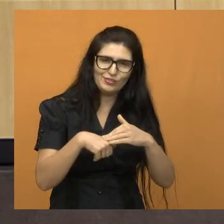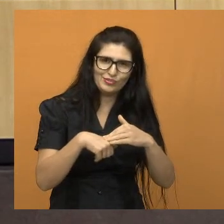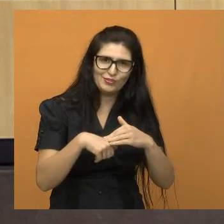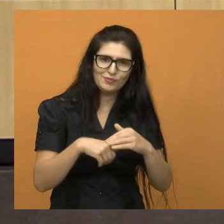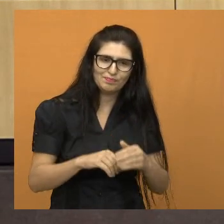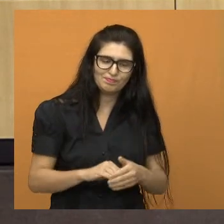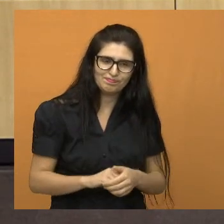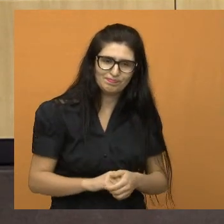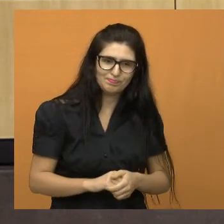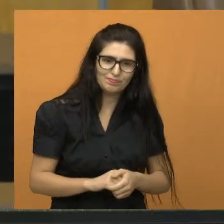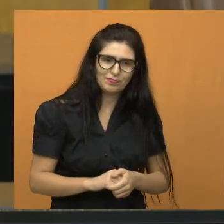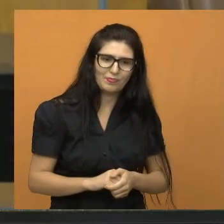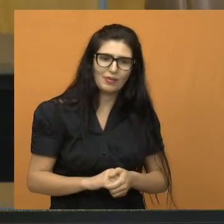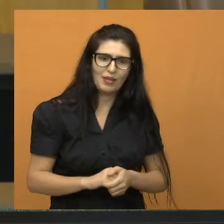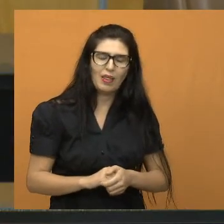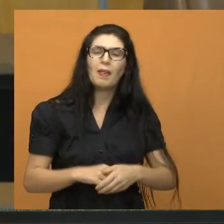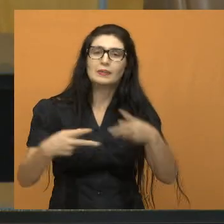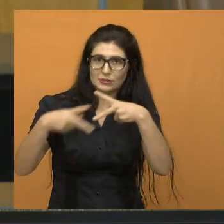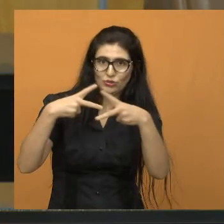como eu provoquei lá onde São José,